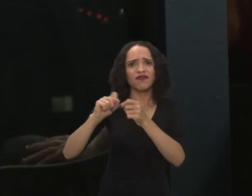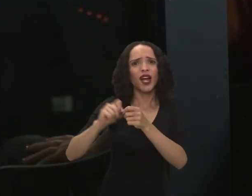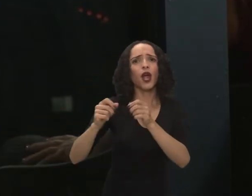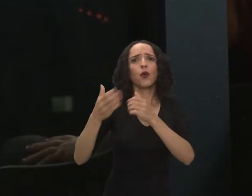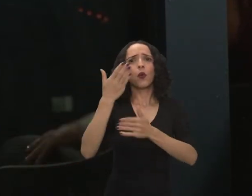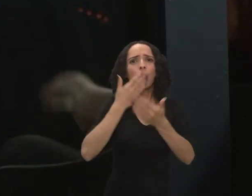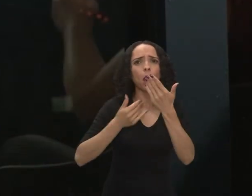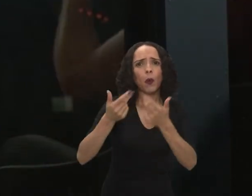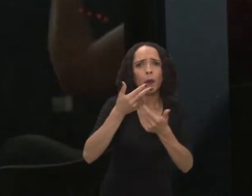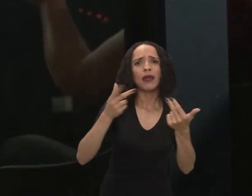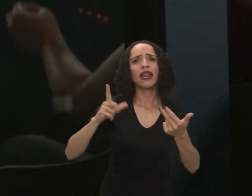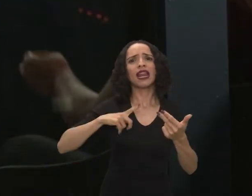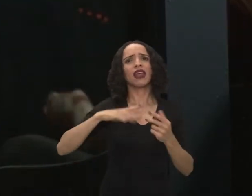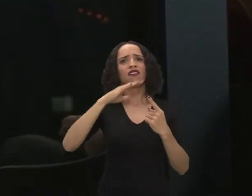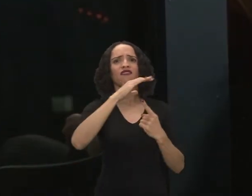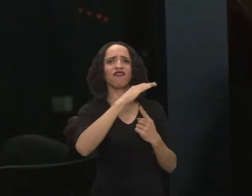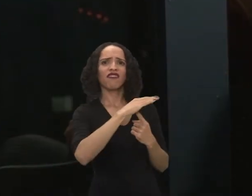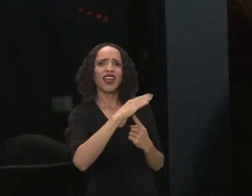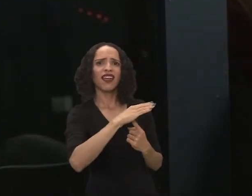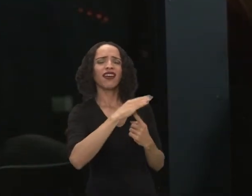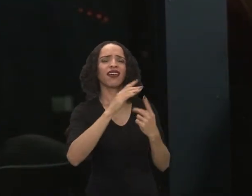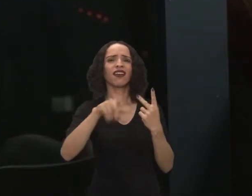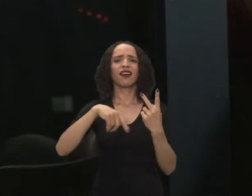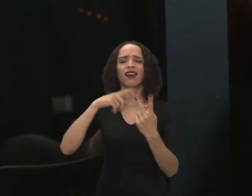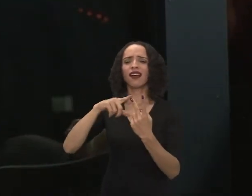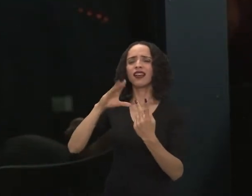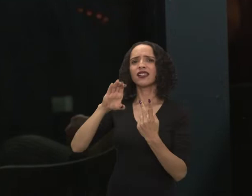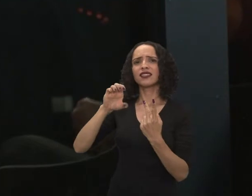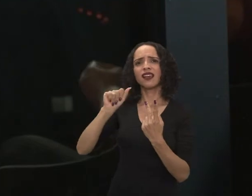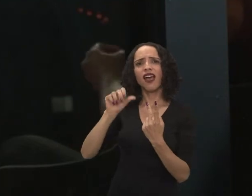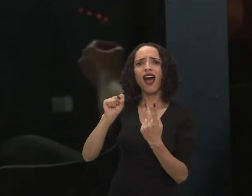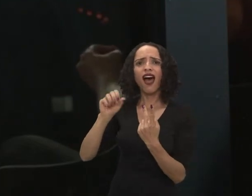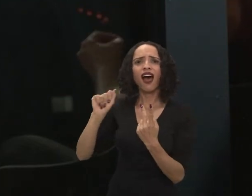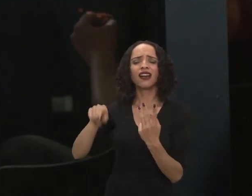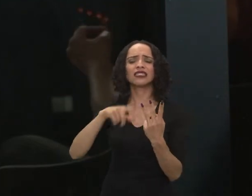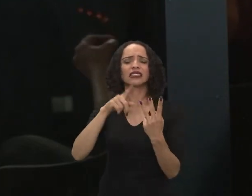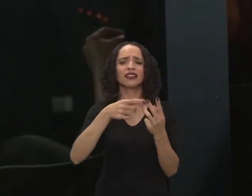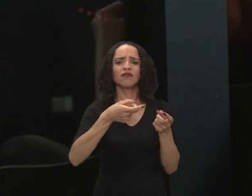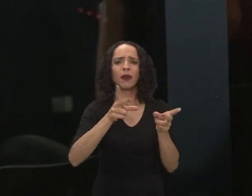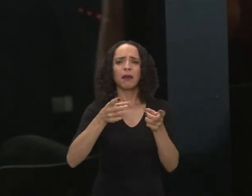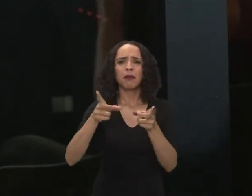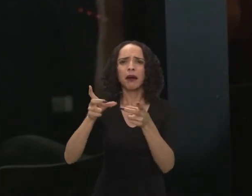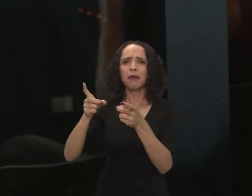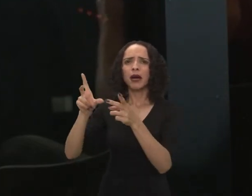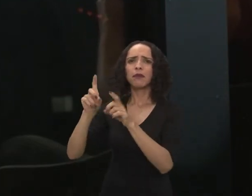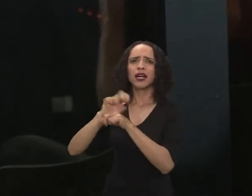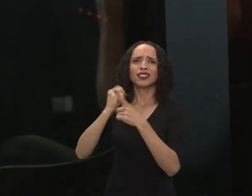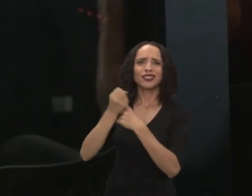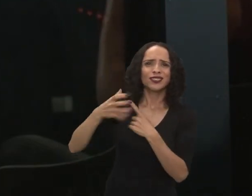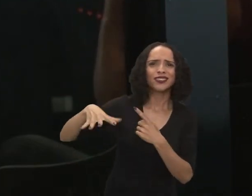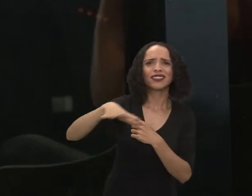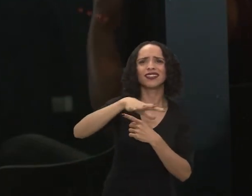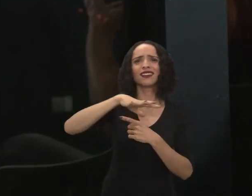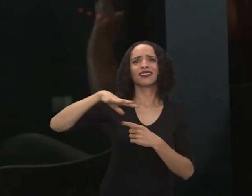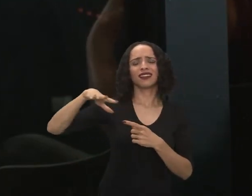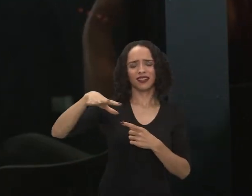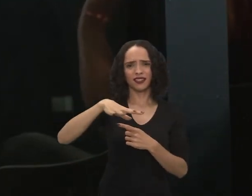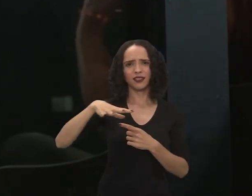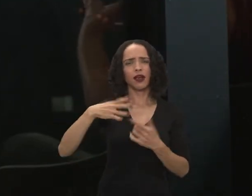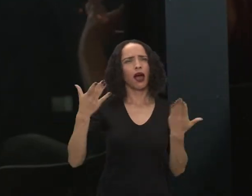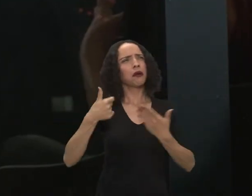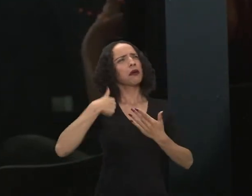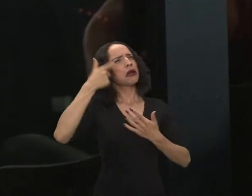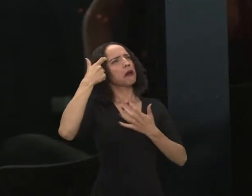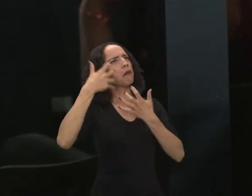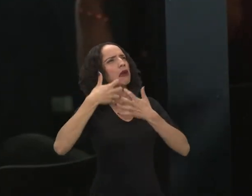chega na nossa mesa, que chega na feira, que chega no Ceasa, né? Então, é preciso, não é possível